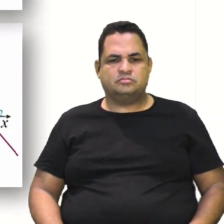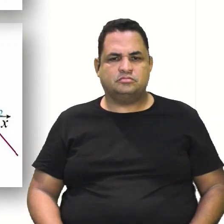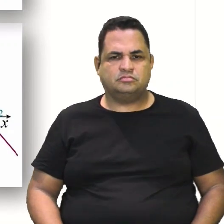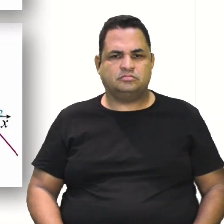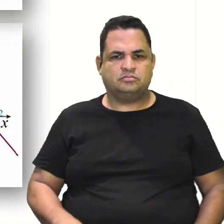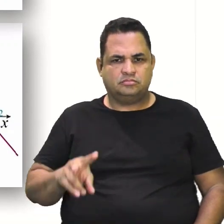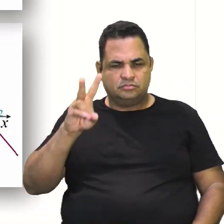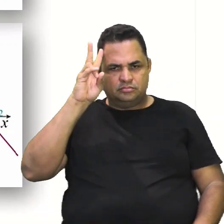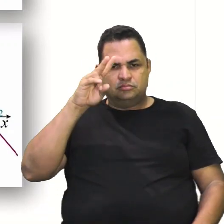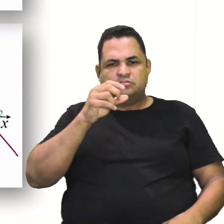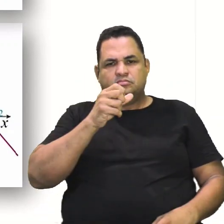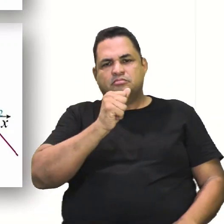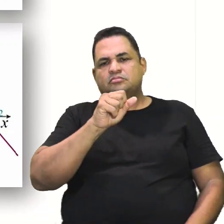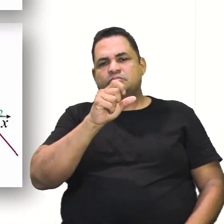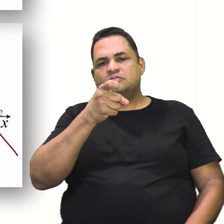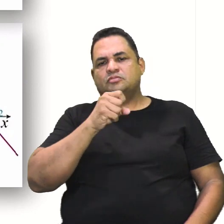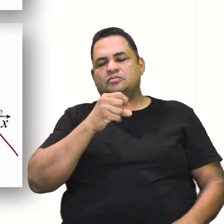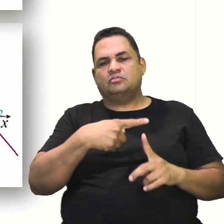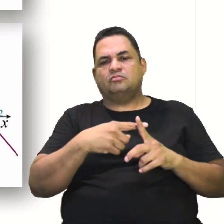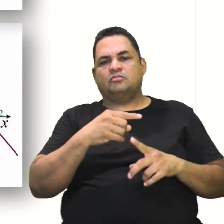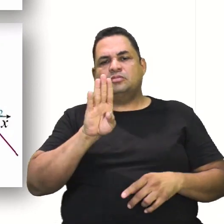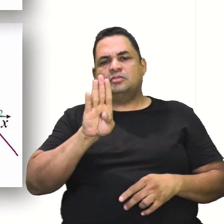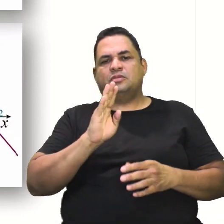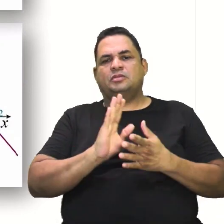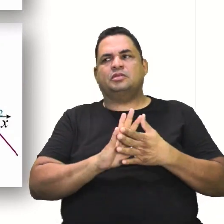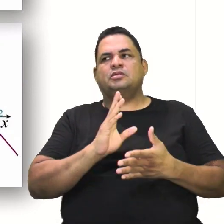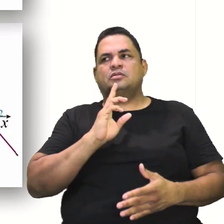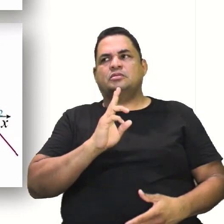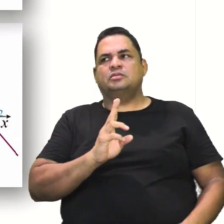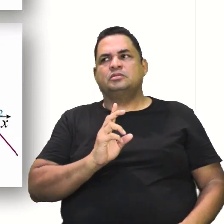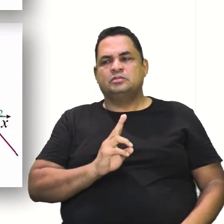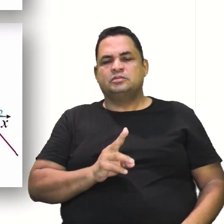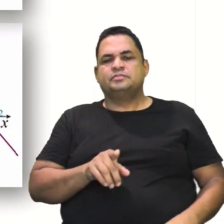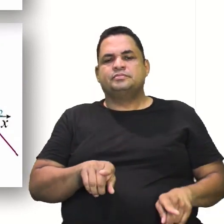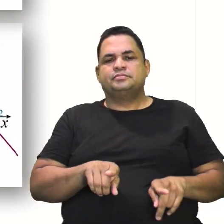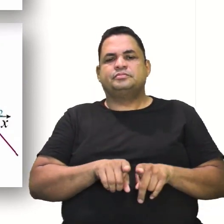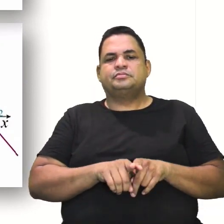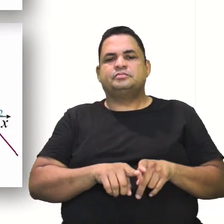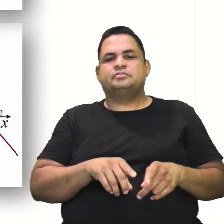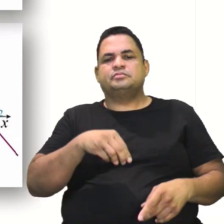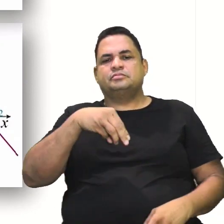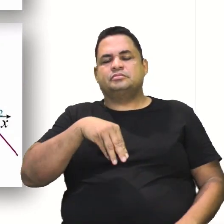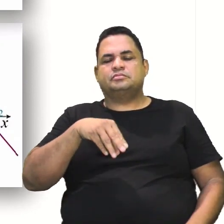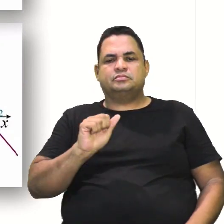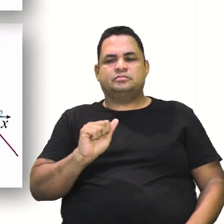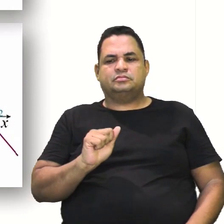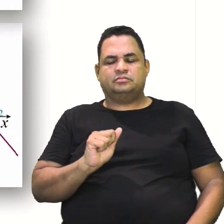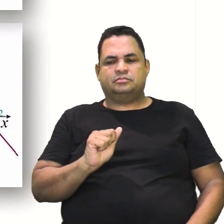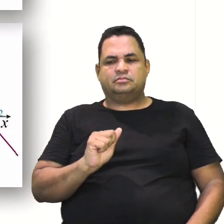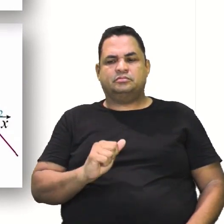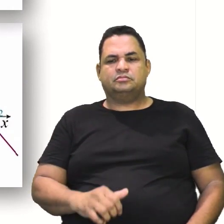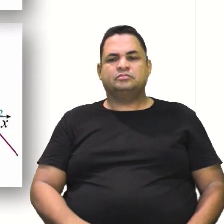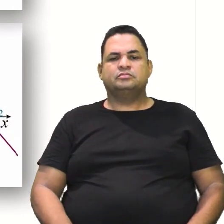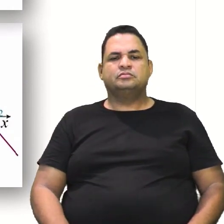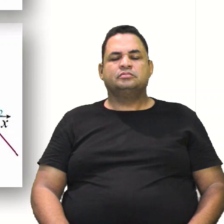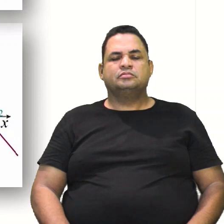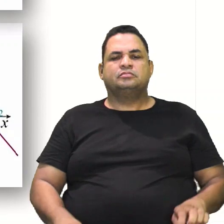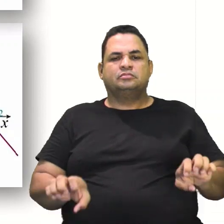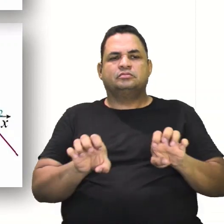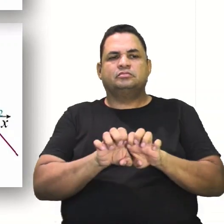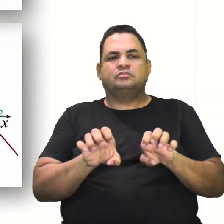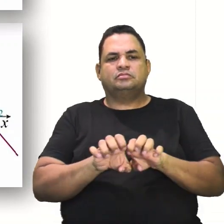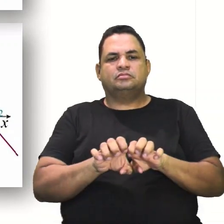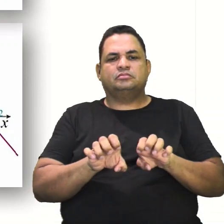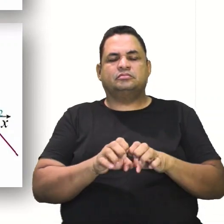do ax mais b, né? O m também é o meu a? Isso. Meu m é o próprio a da